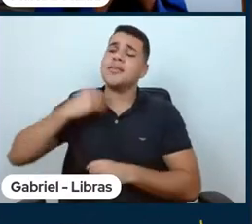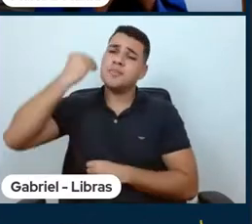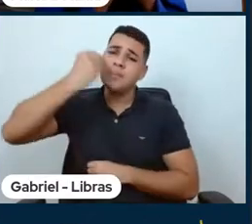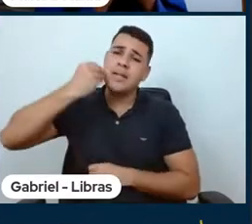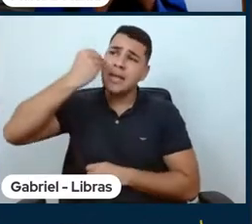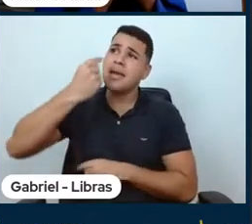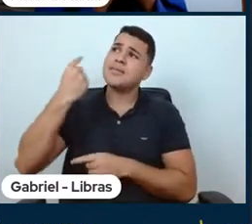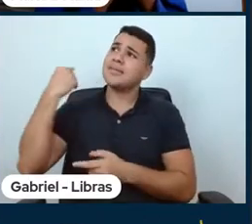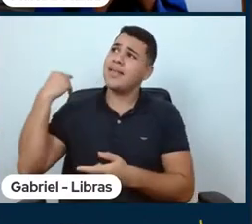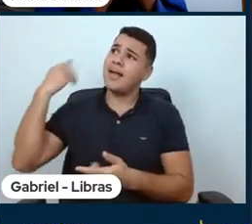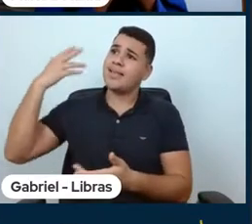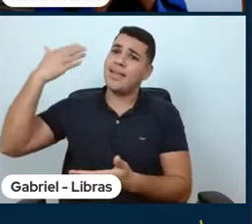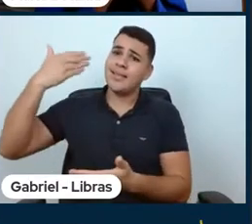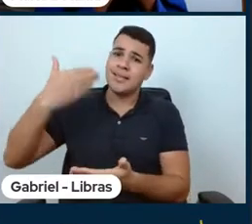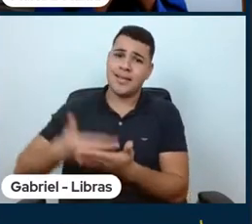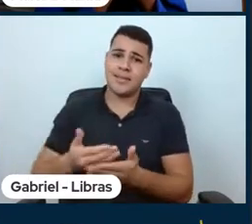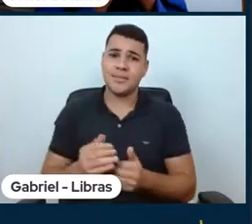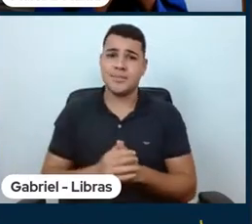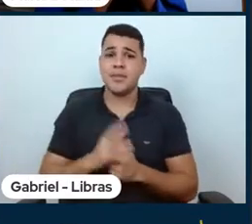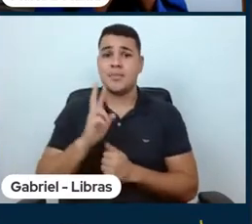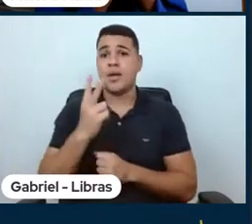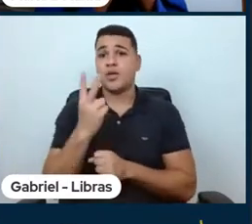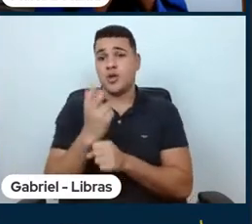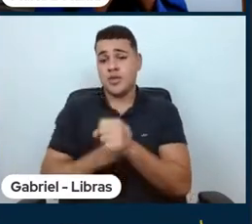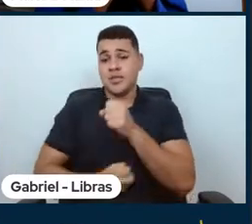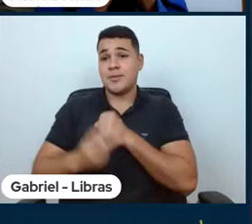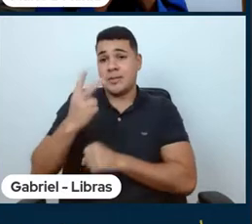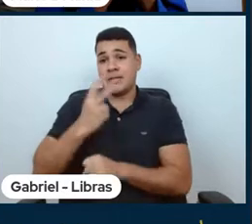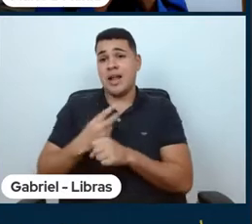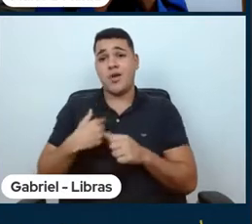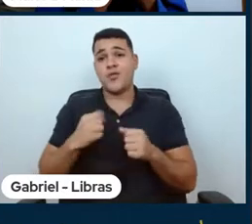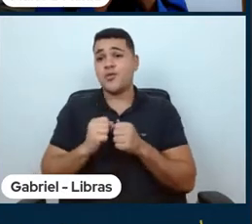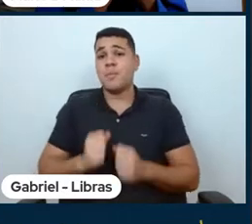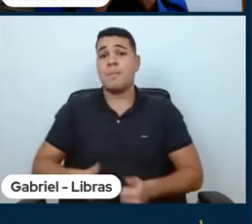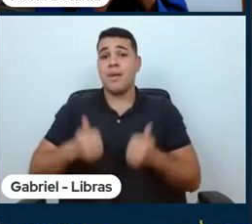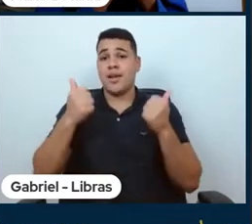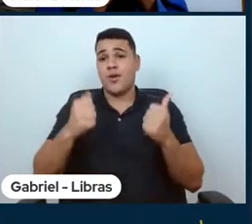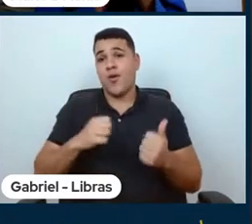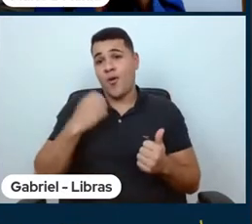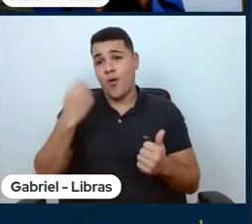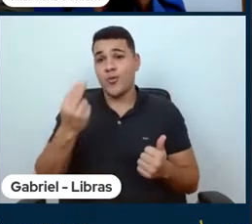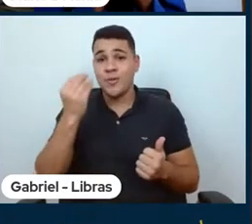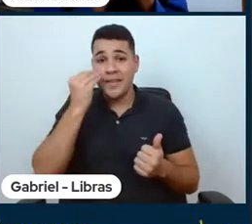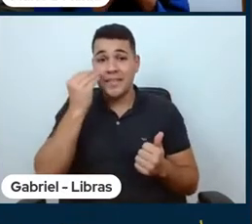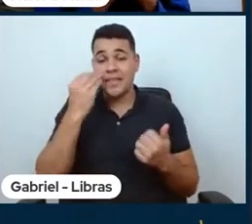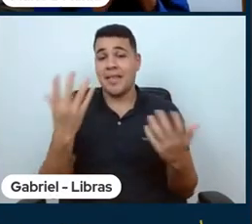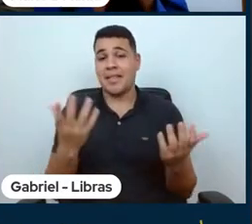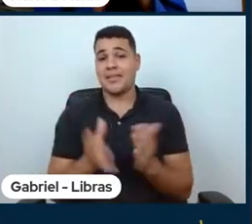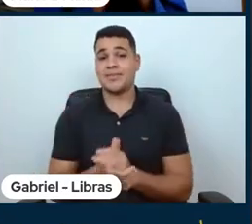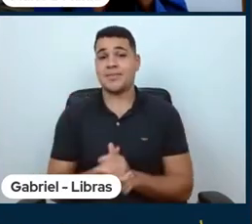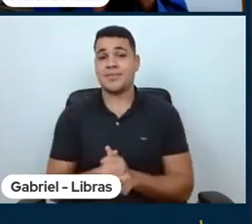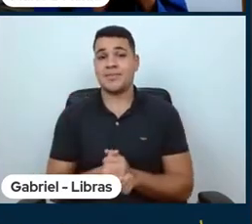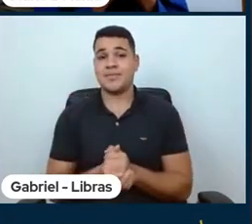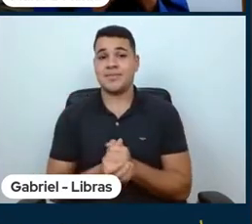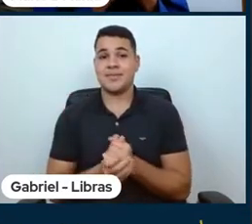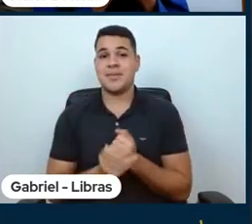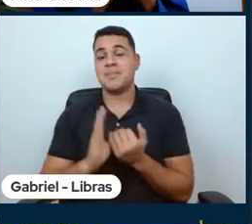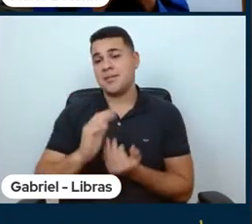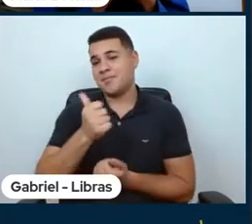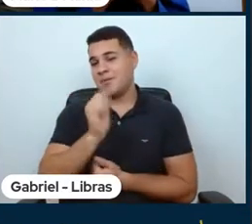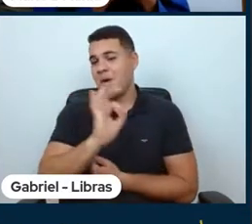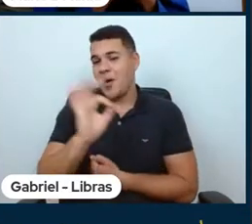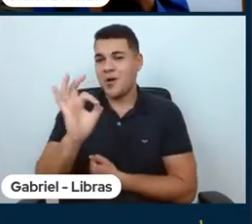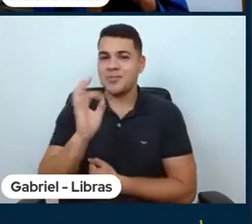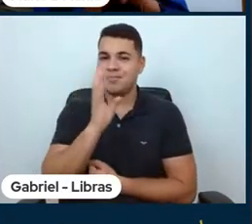né? Mas 2 anos atrás eu fiz o melhor do que pude, né? Ou tentei. Mas show de bola, show de